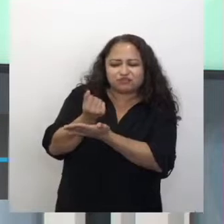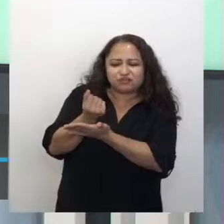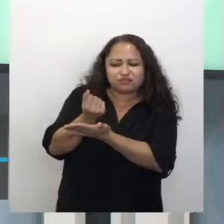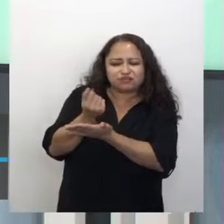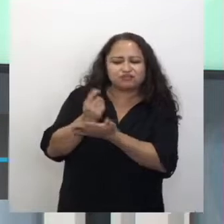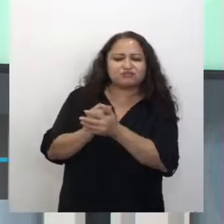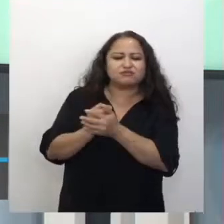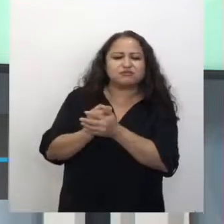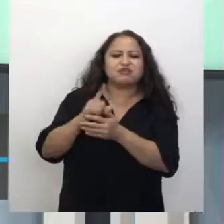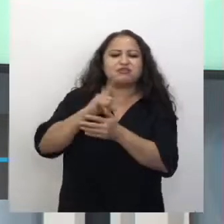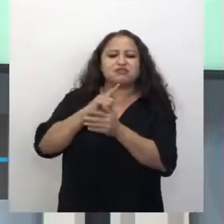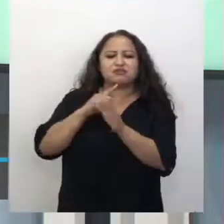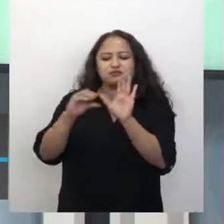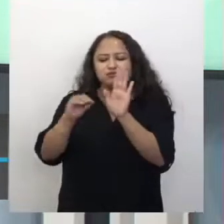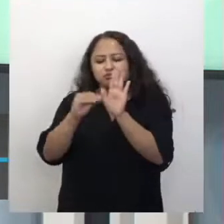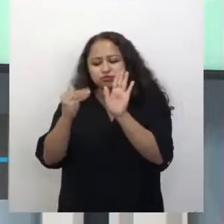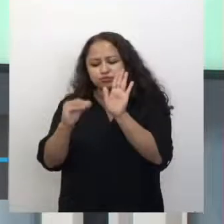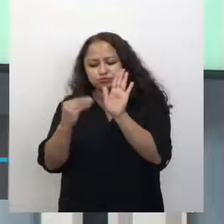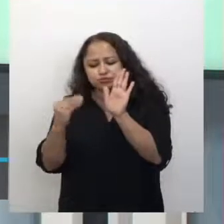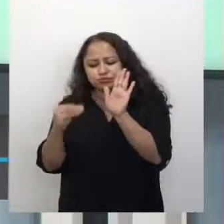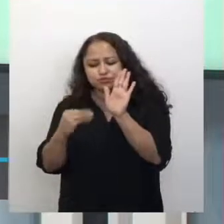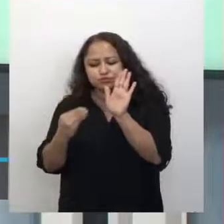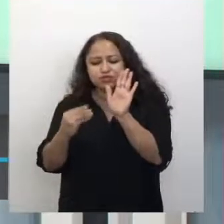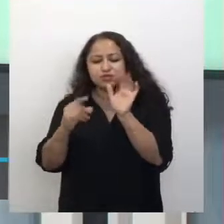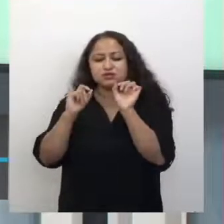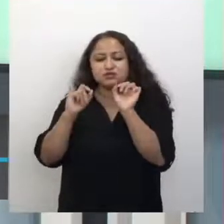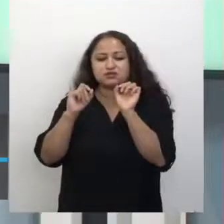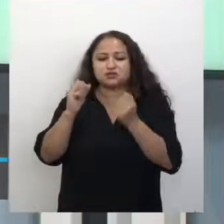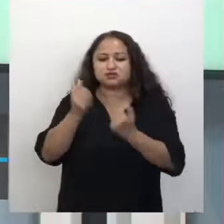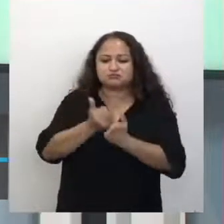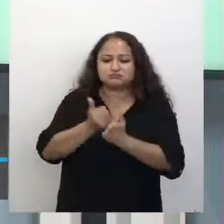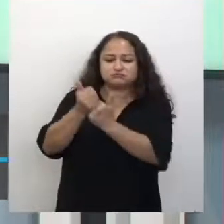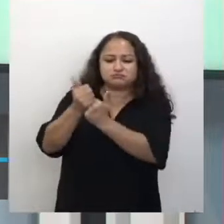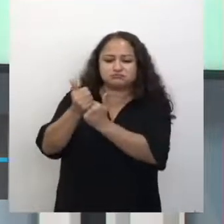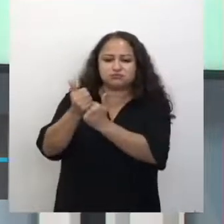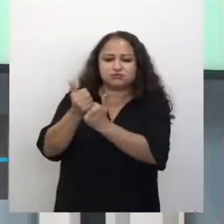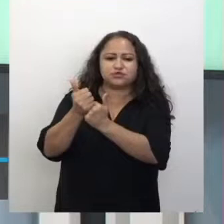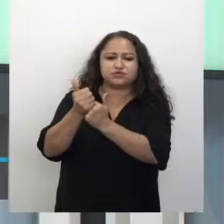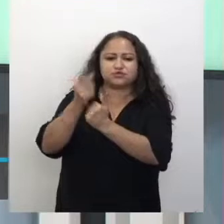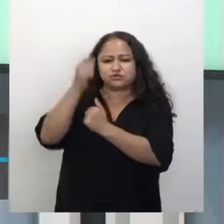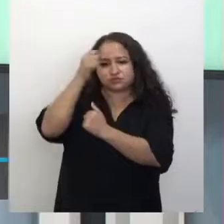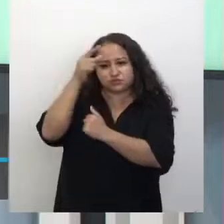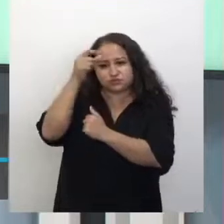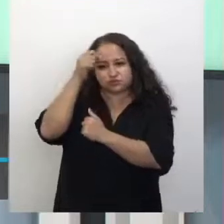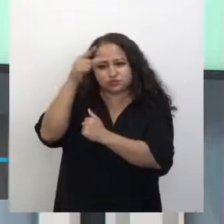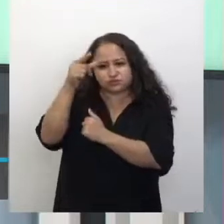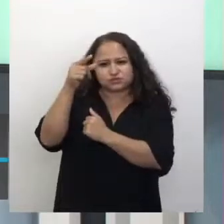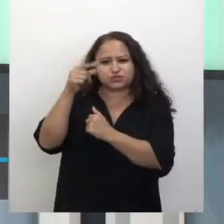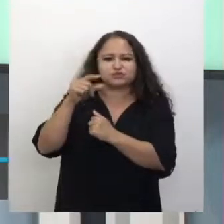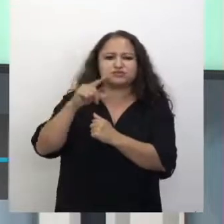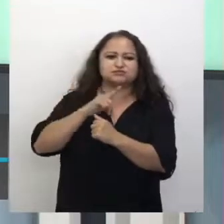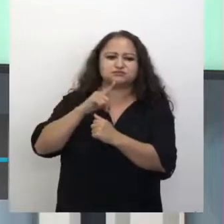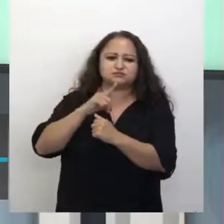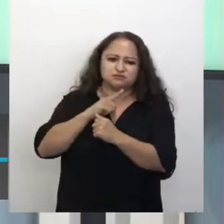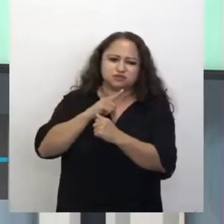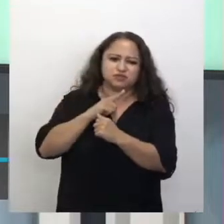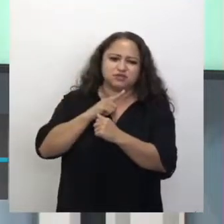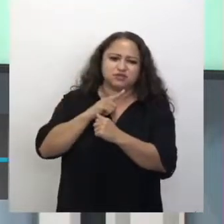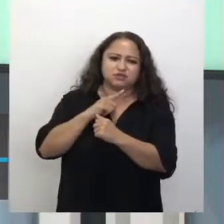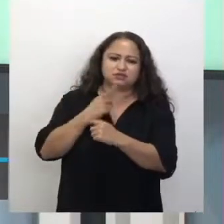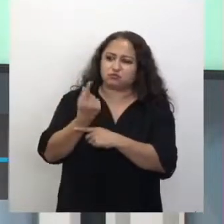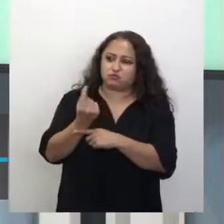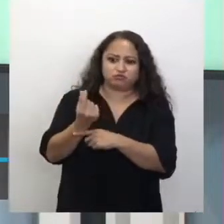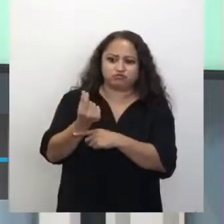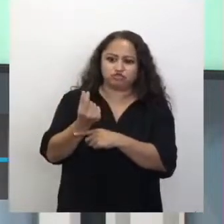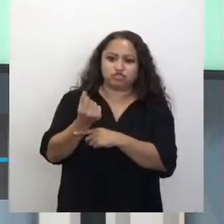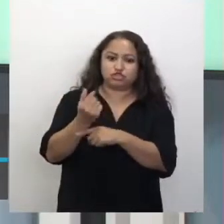Aí embaixo aparece um pouco menor, apoiadores culturais, Fulano, Beltrano e Cicrano. O apoiador, geralmente, ele entra, né, não com tanto